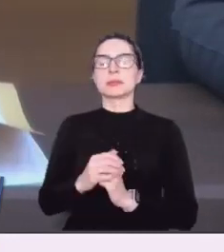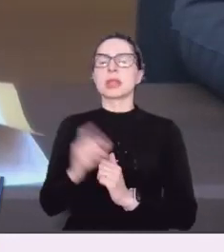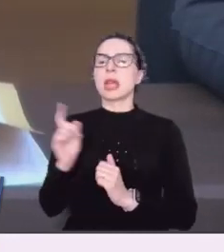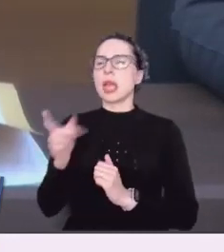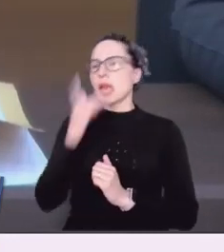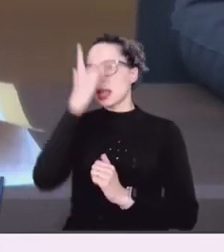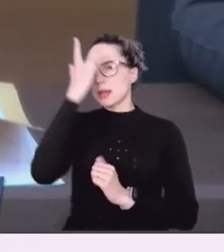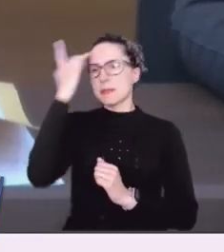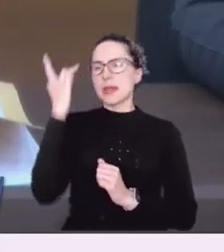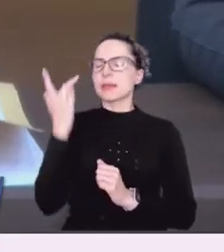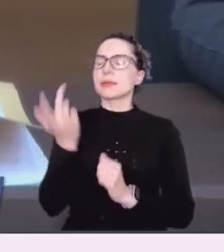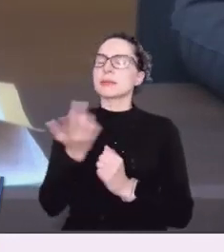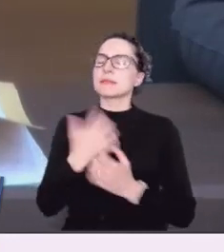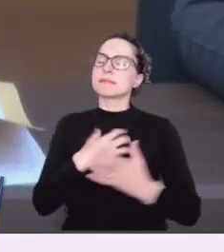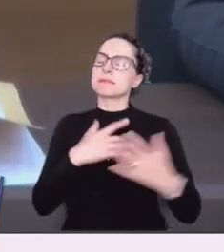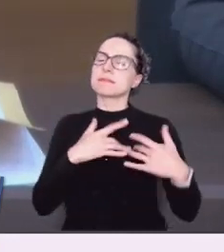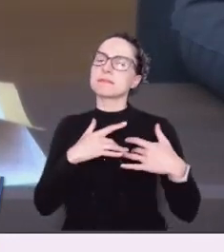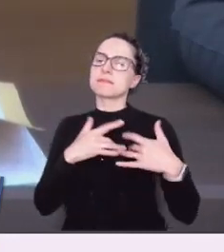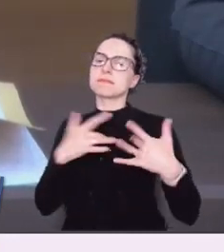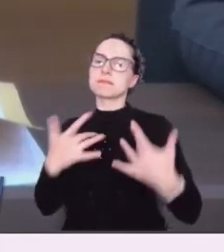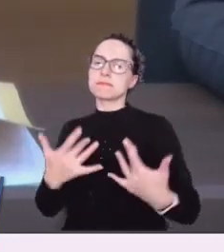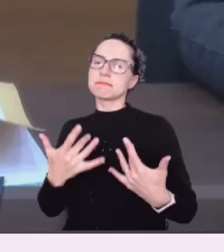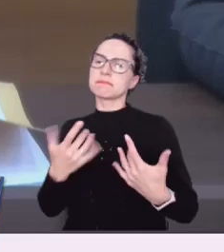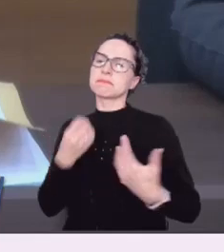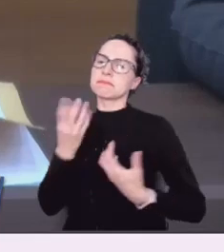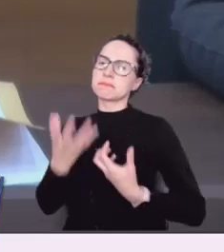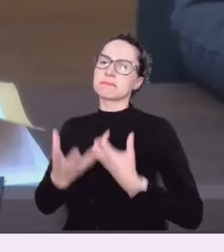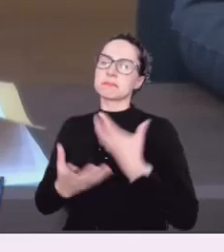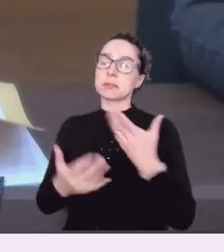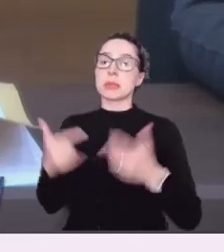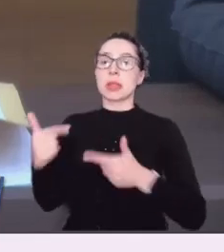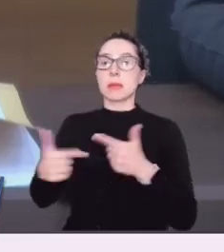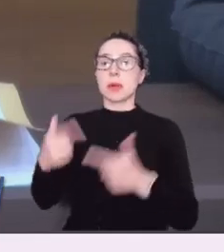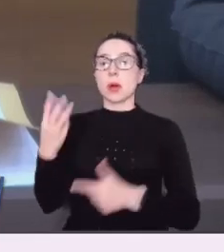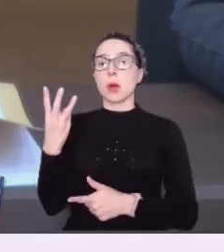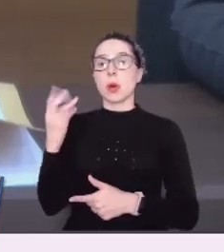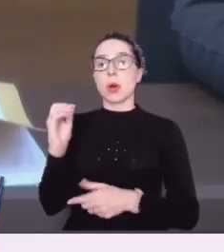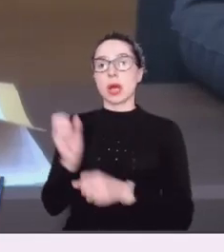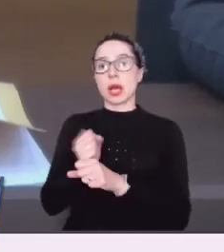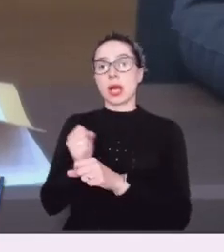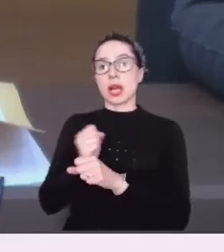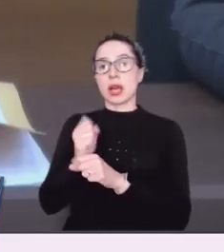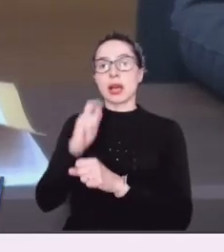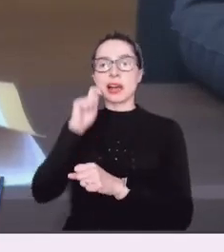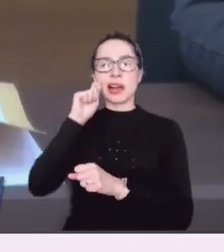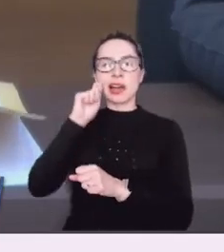muito caridosa, trabalhou durante 30 anos, extraindo dentes dos mais